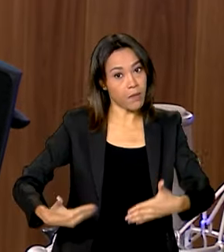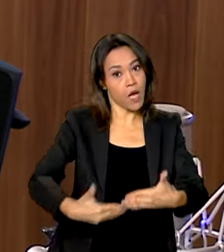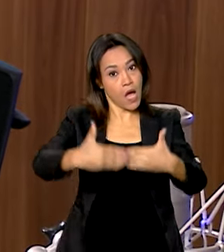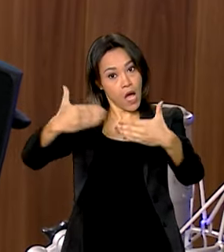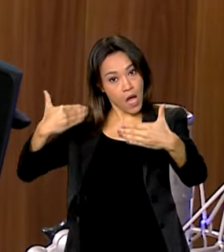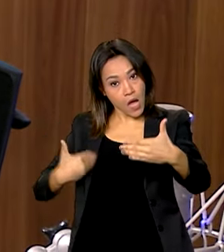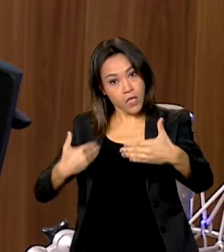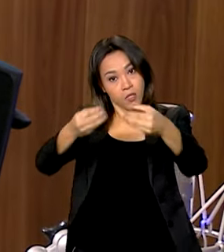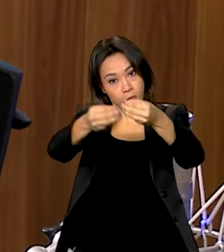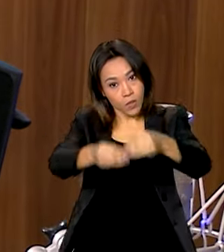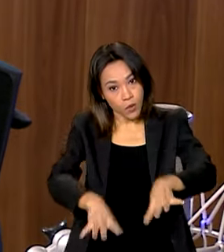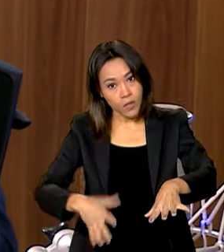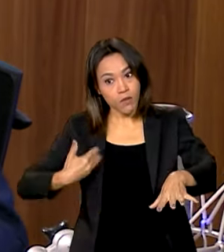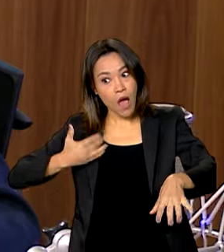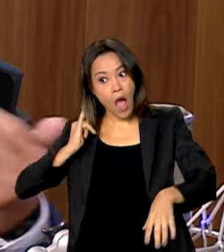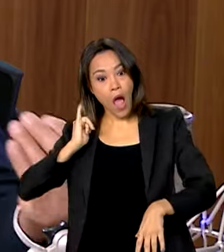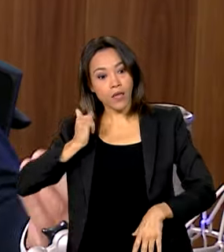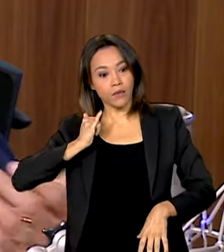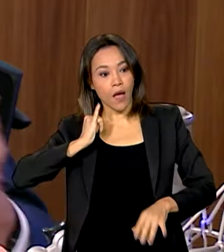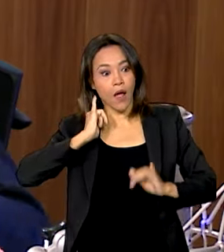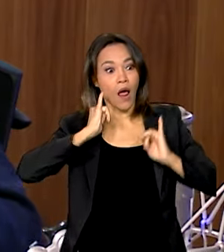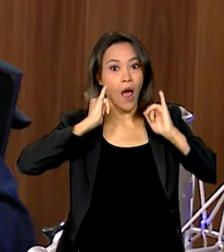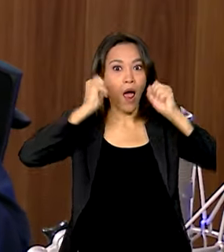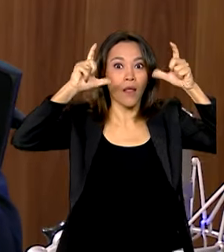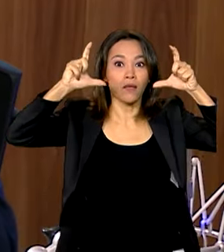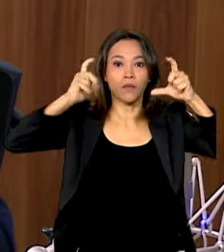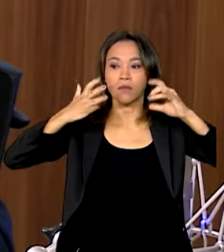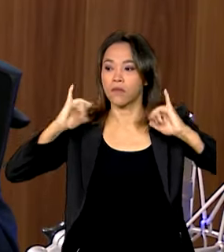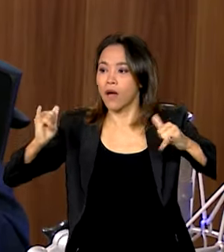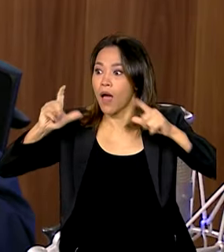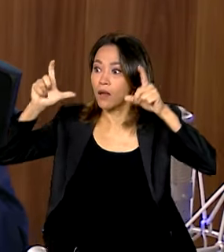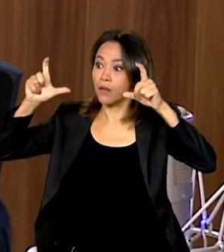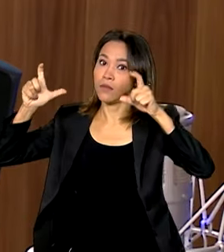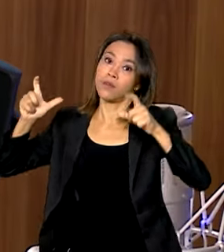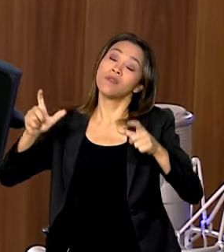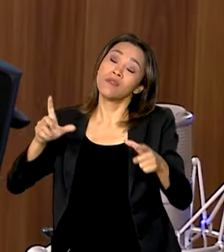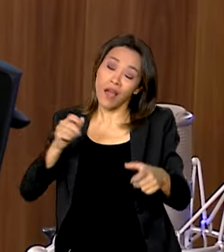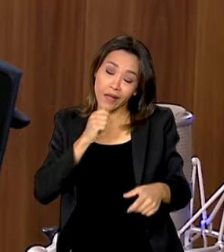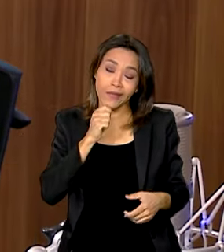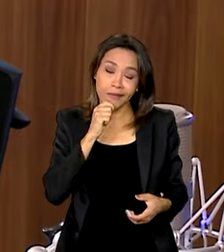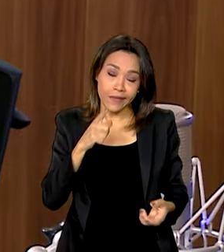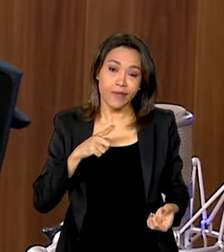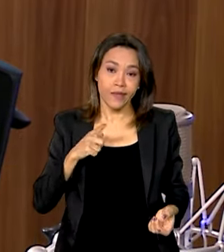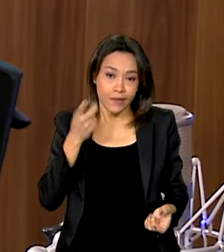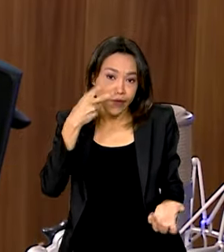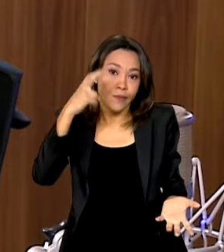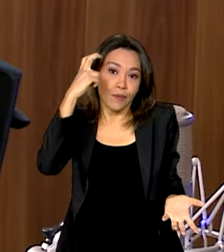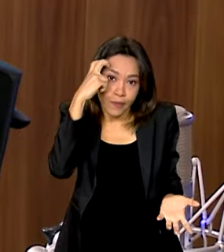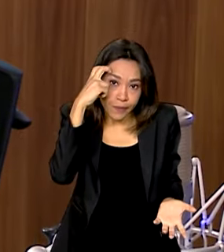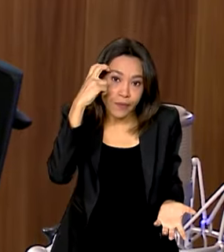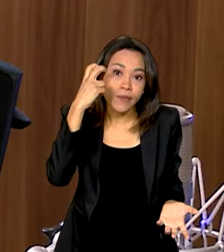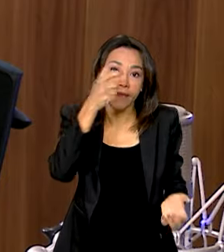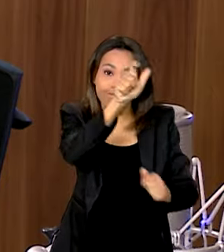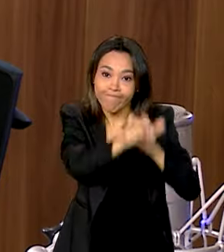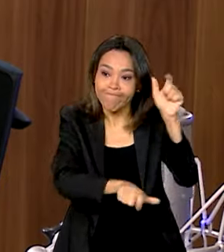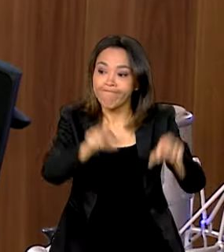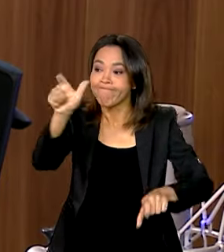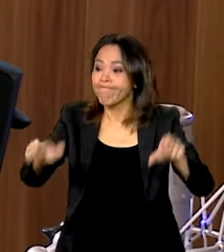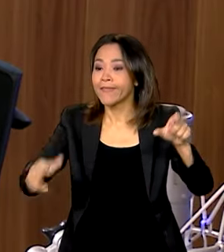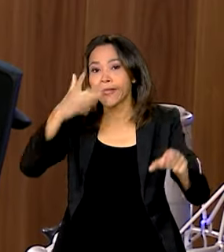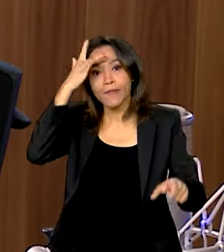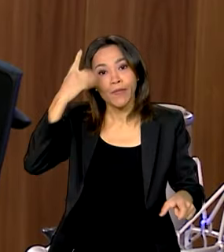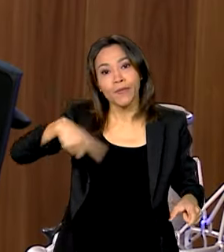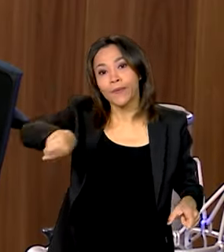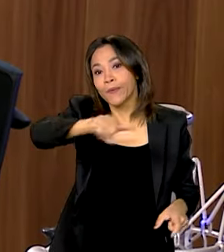Alerta certo e lógico tem essa cultura que as pessoas ainda não não estão eh muito